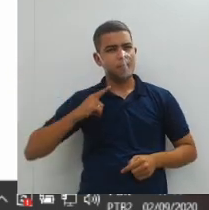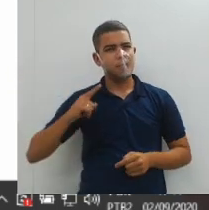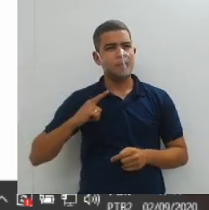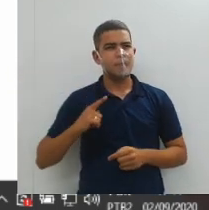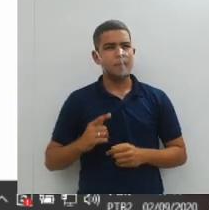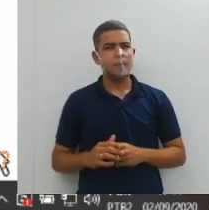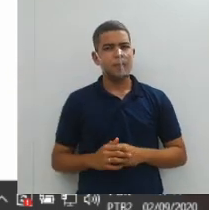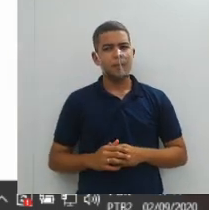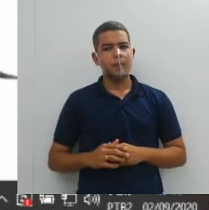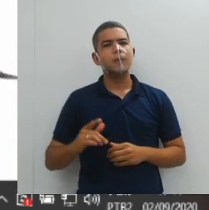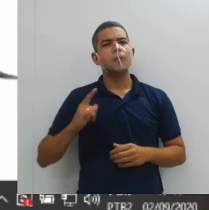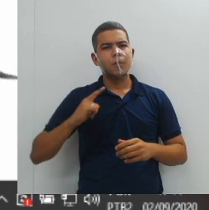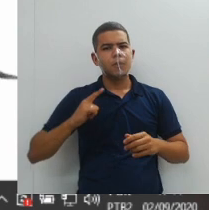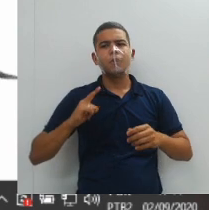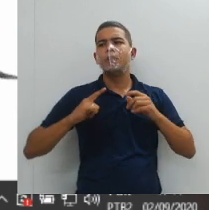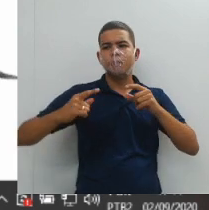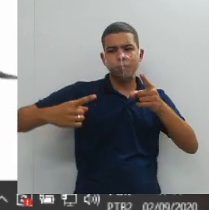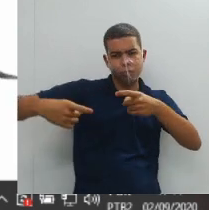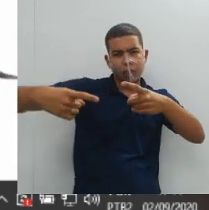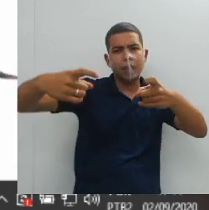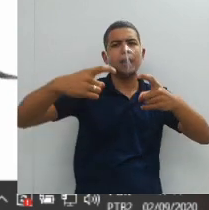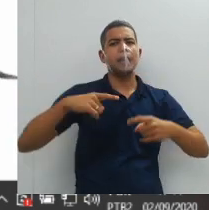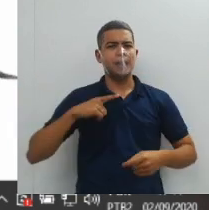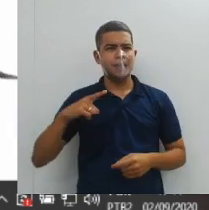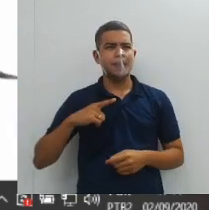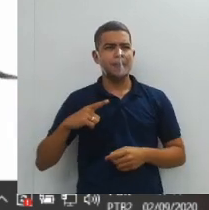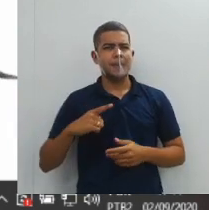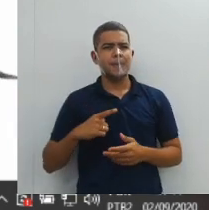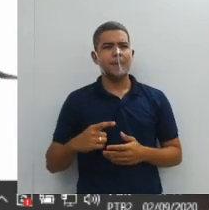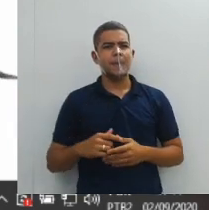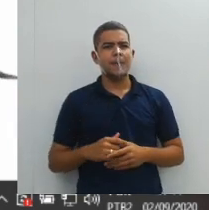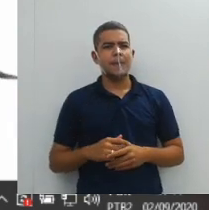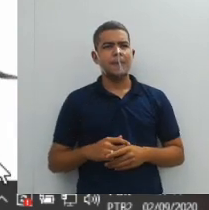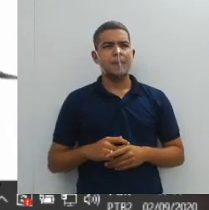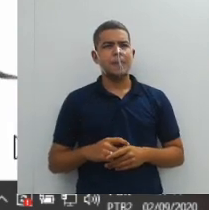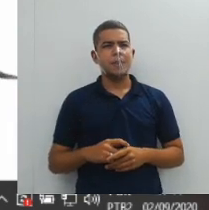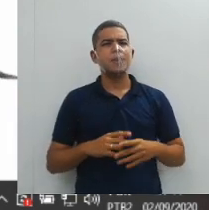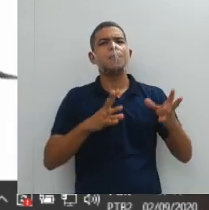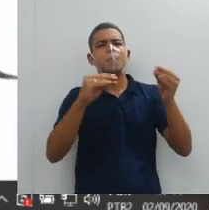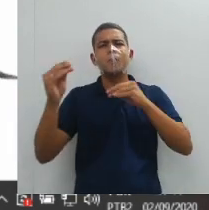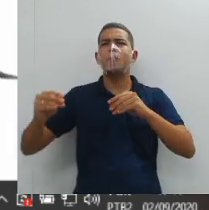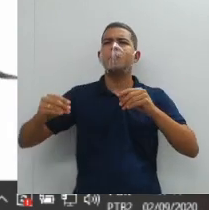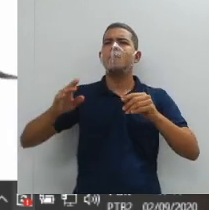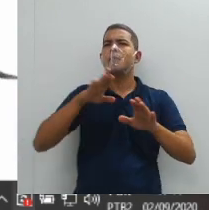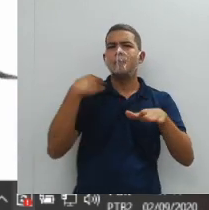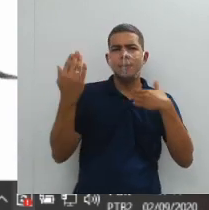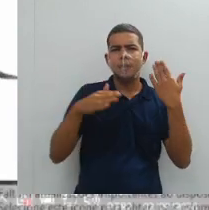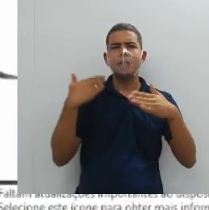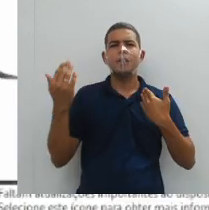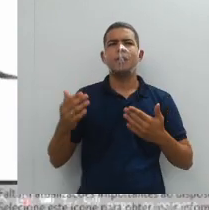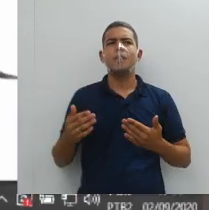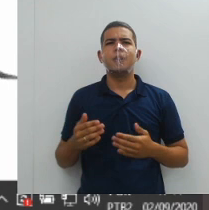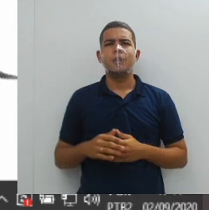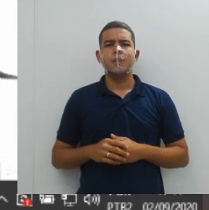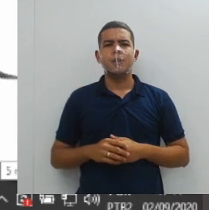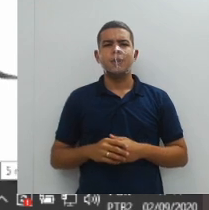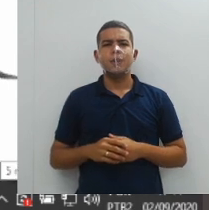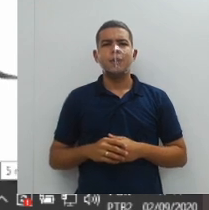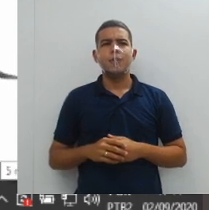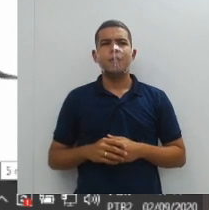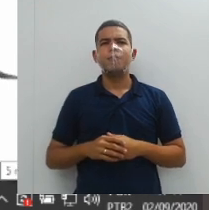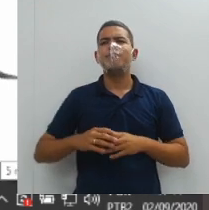o estado de guerra e de matança. Estado de guerra e de